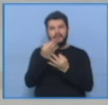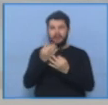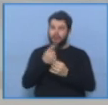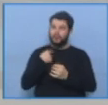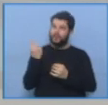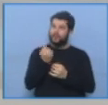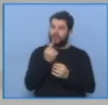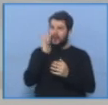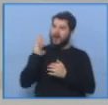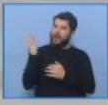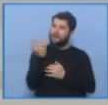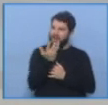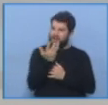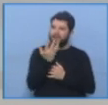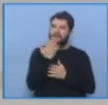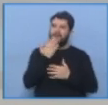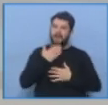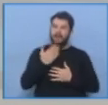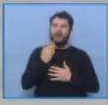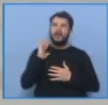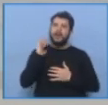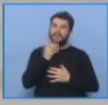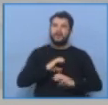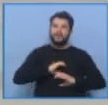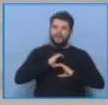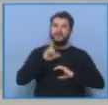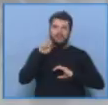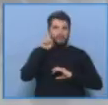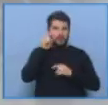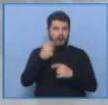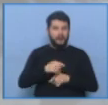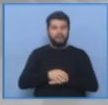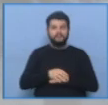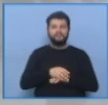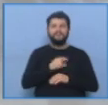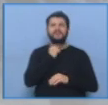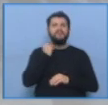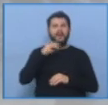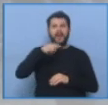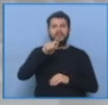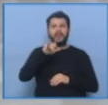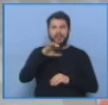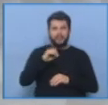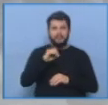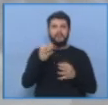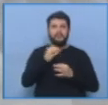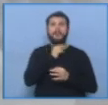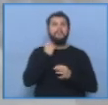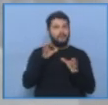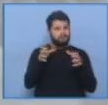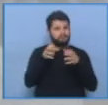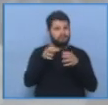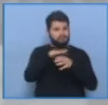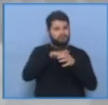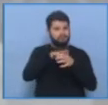estarmos em ambientes que sejam de facto ambientes de confiança e de proteção. O Padre Nélio Pita é sacerdote numa congregação também,